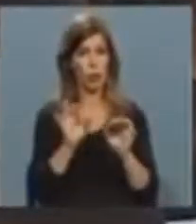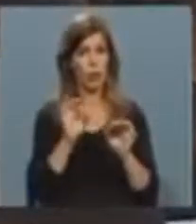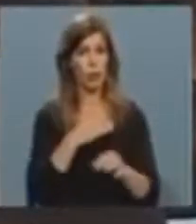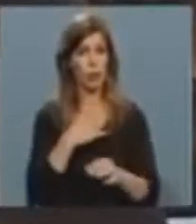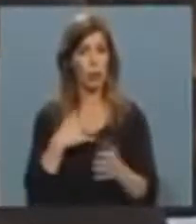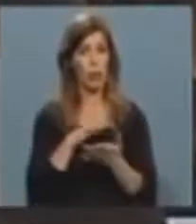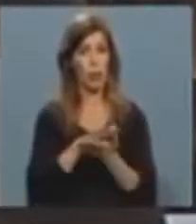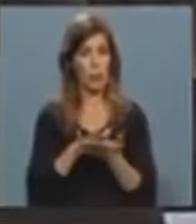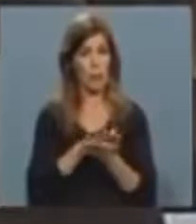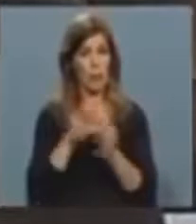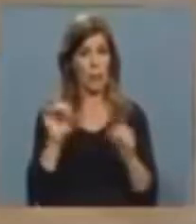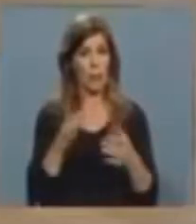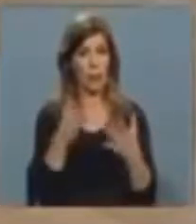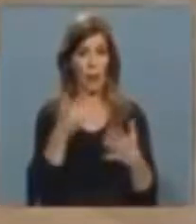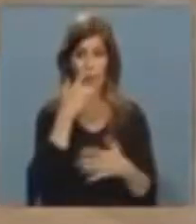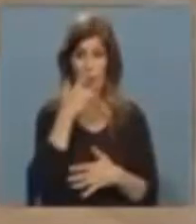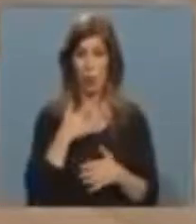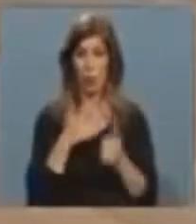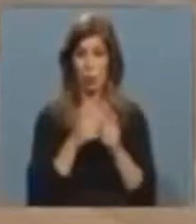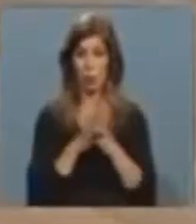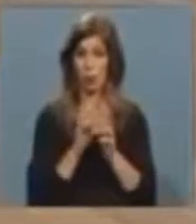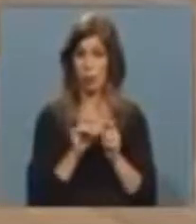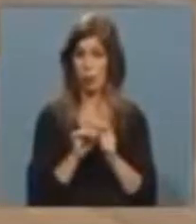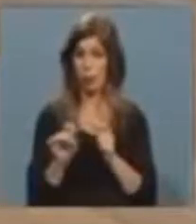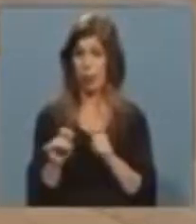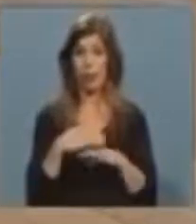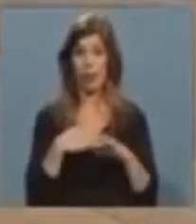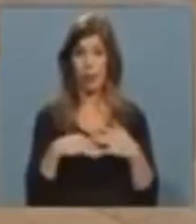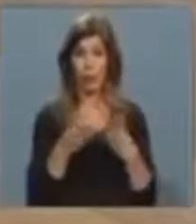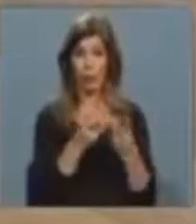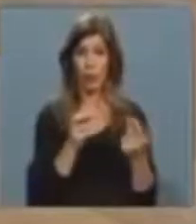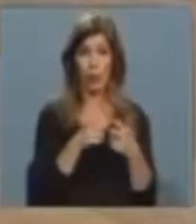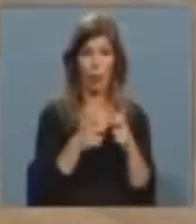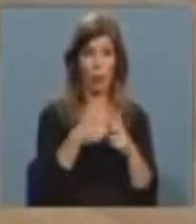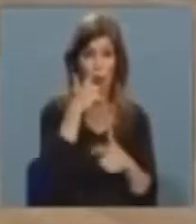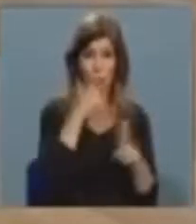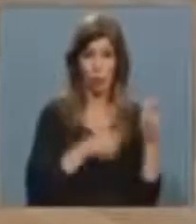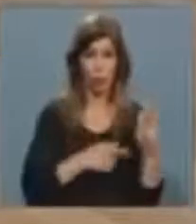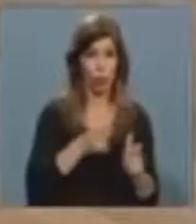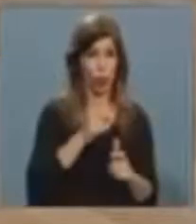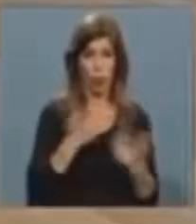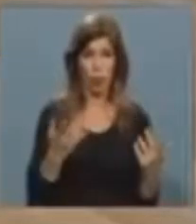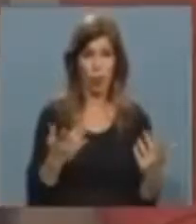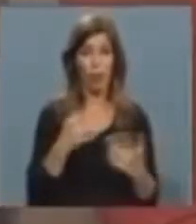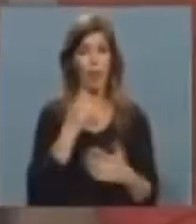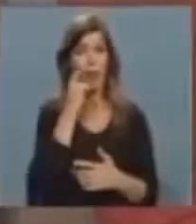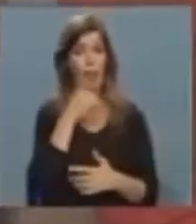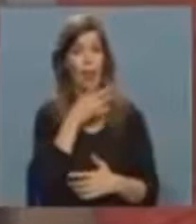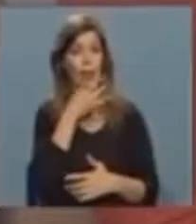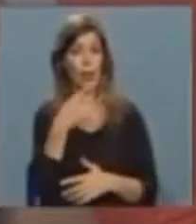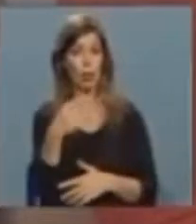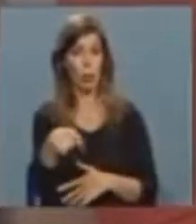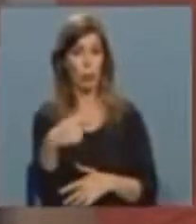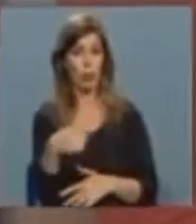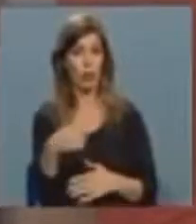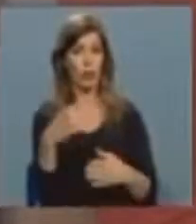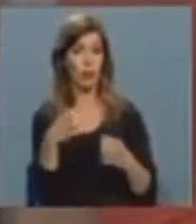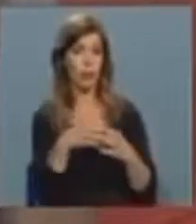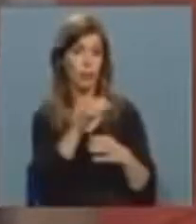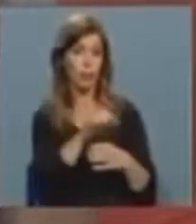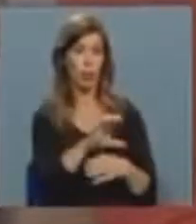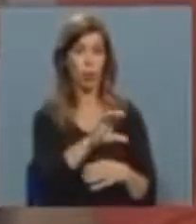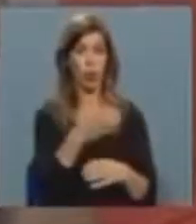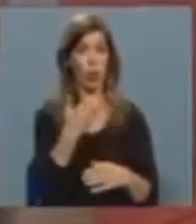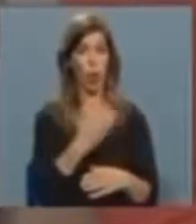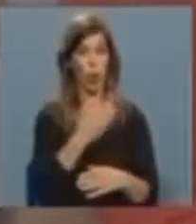primários falhou em toda a linha e não foi feita para resolver os problemas das pessoas. A afirmação é do presidente da secção regional da